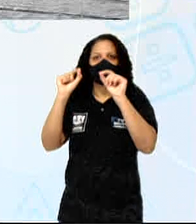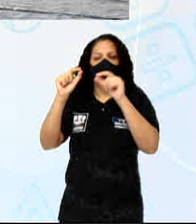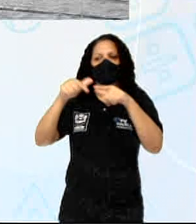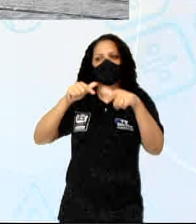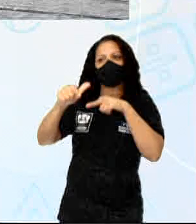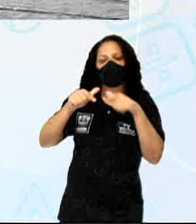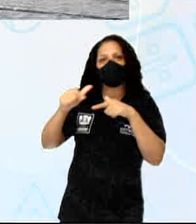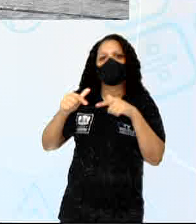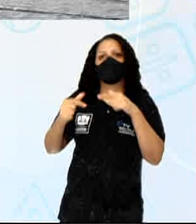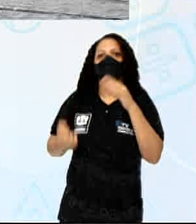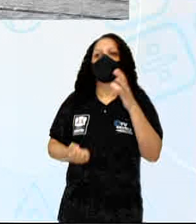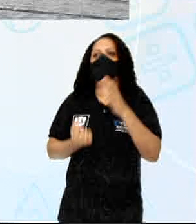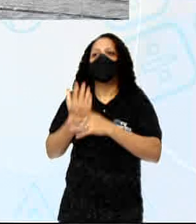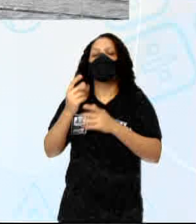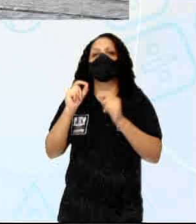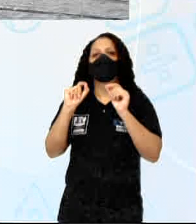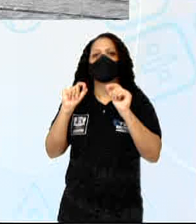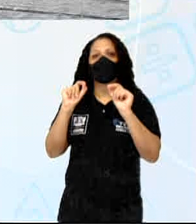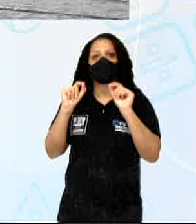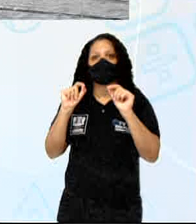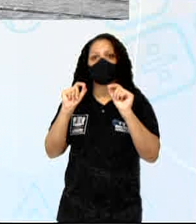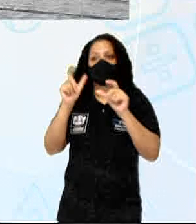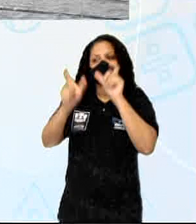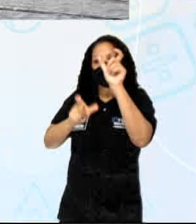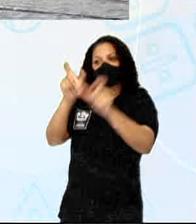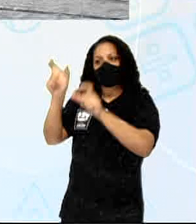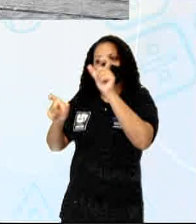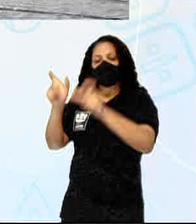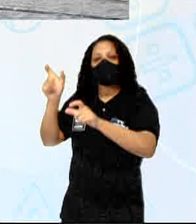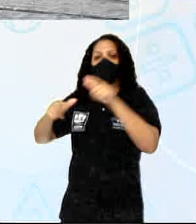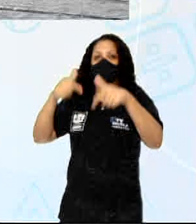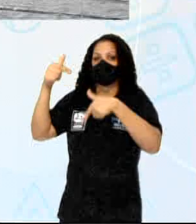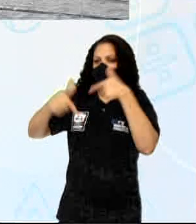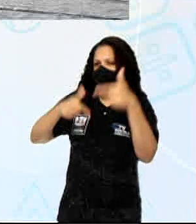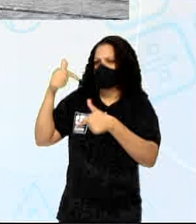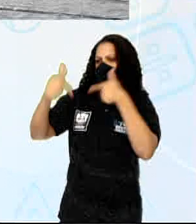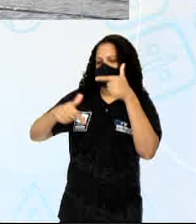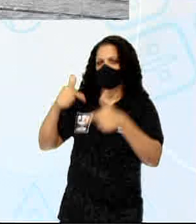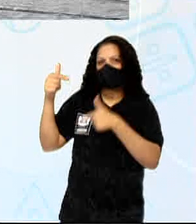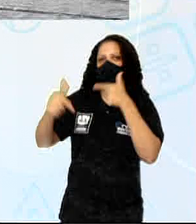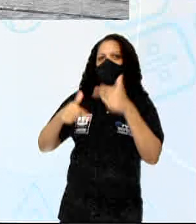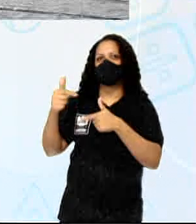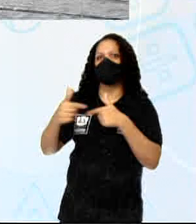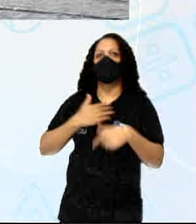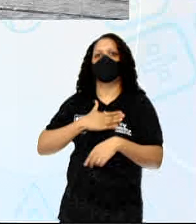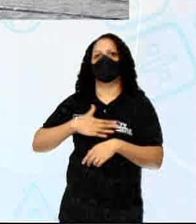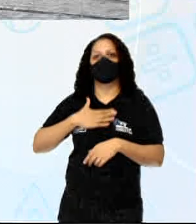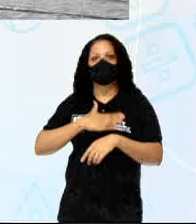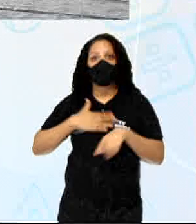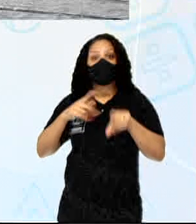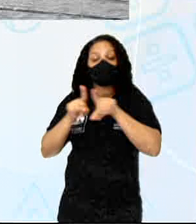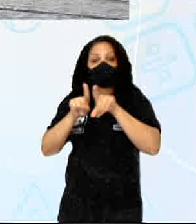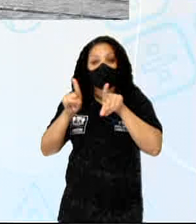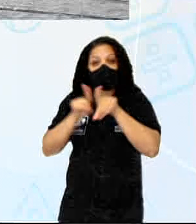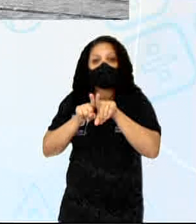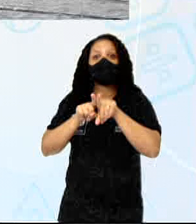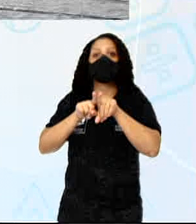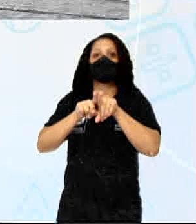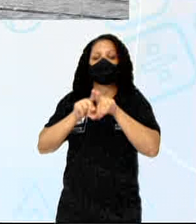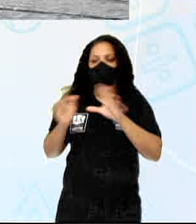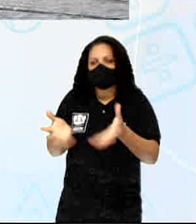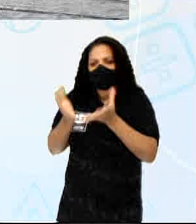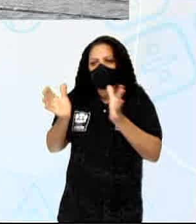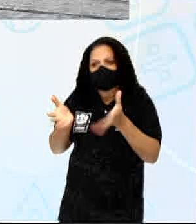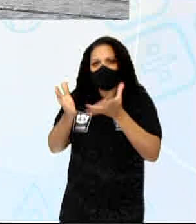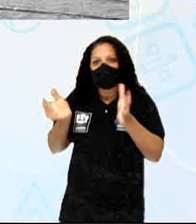buscava formar trabalhadores produtivos e ordeiros. Vargas também vai estimular a adesão dos trabalhadores a partir da